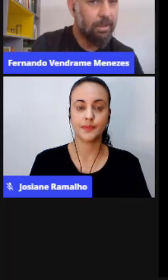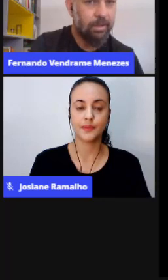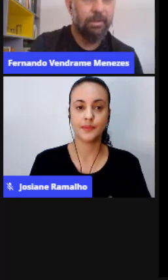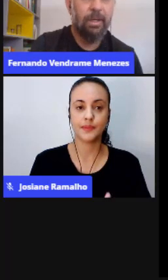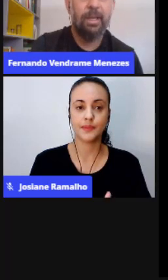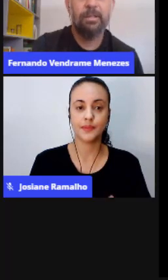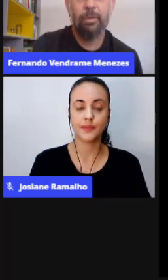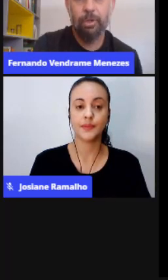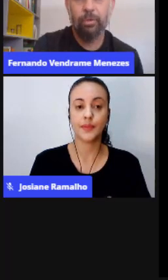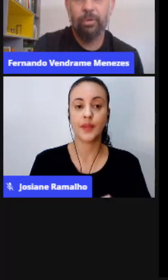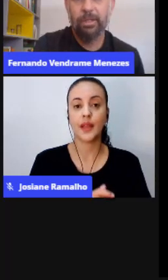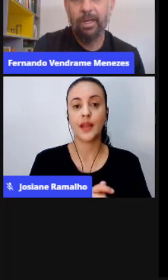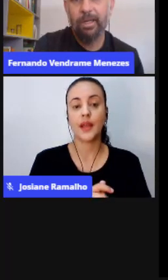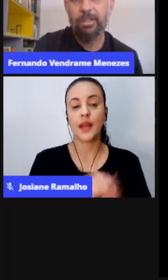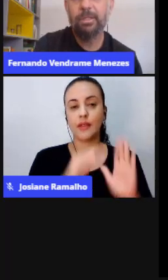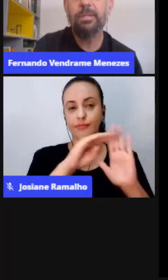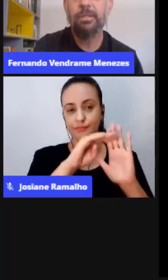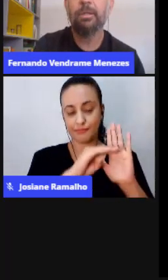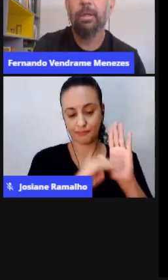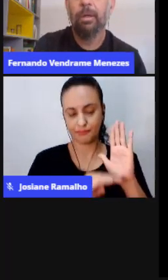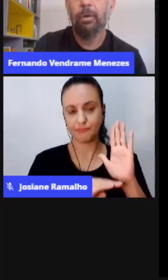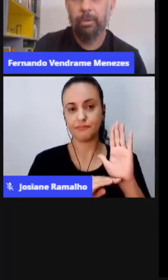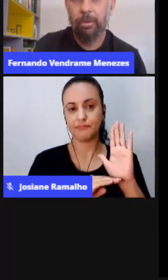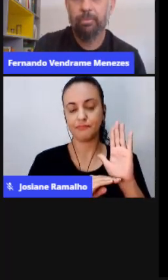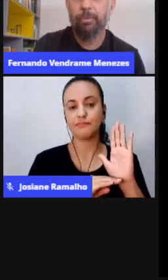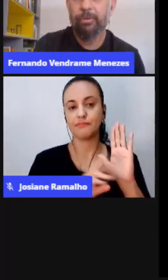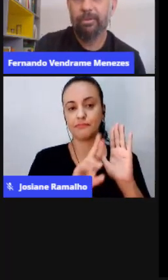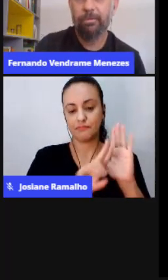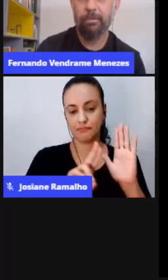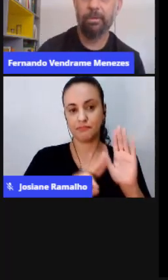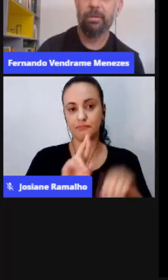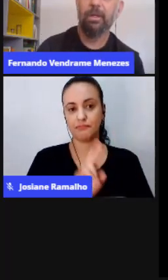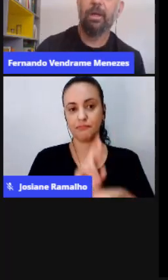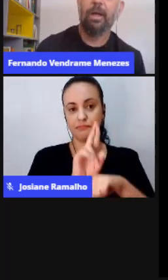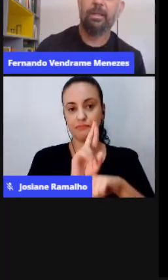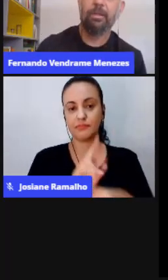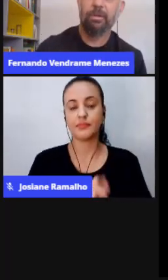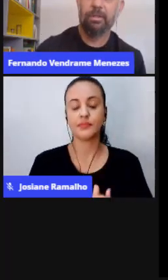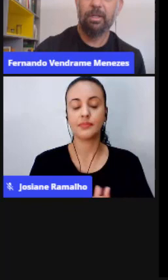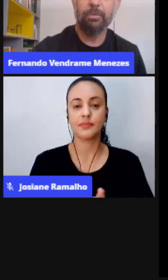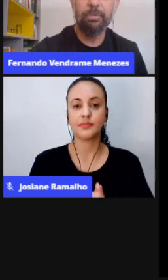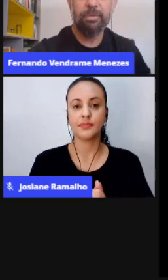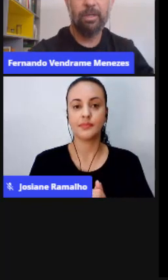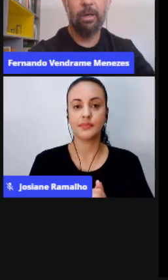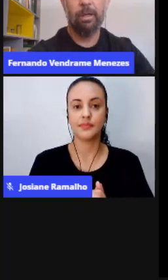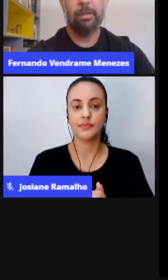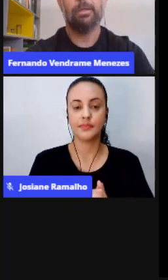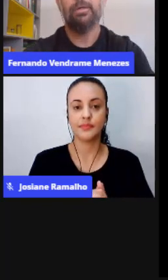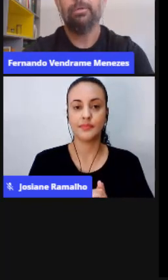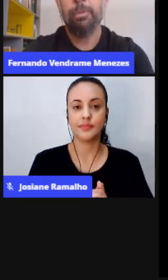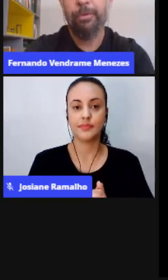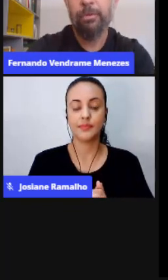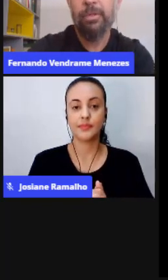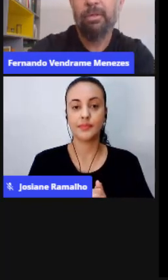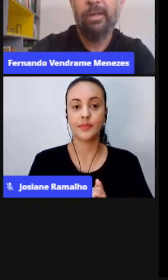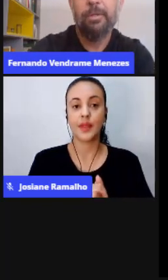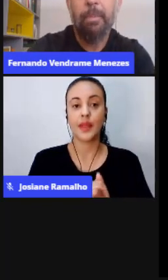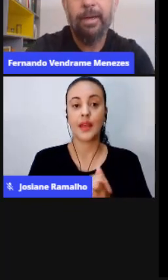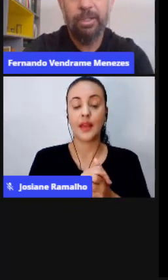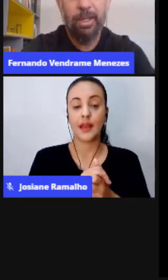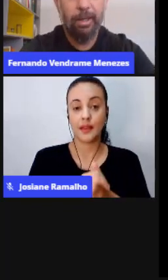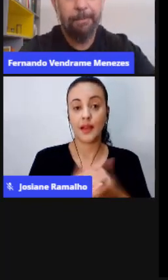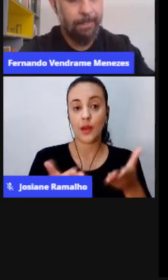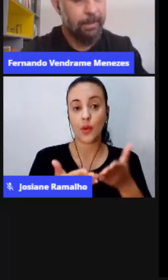A nossa relação de autoridades. O próximo, por favor. Aqui nós temos os professores que